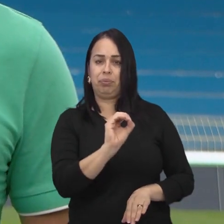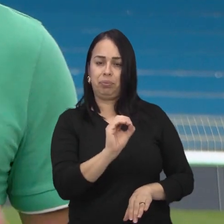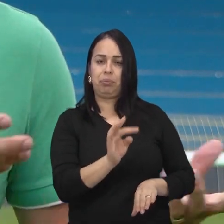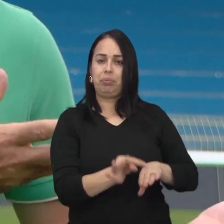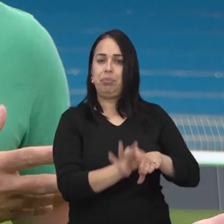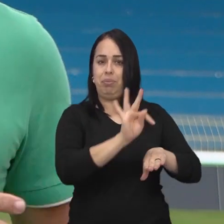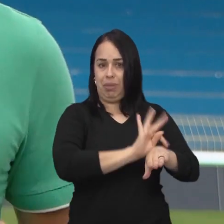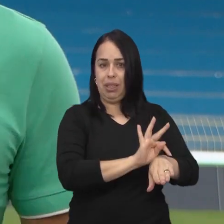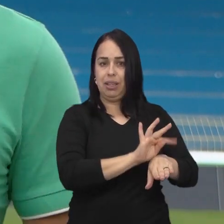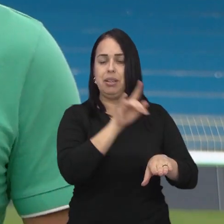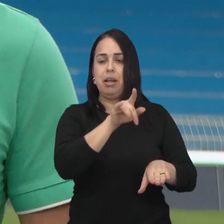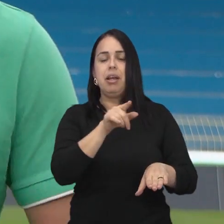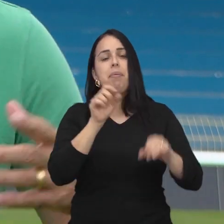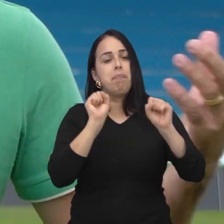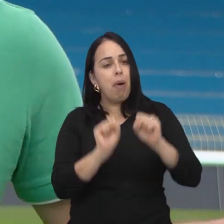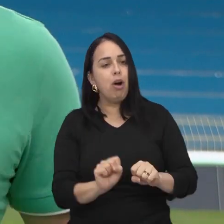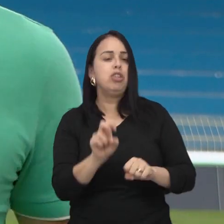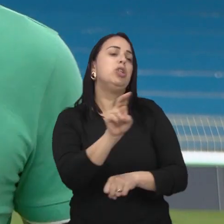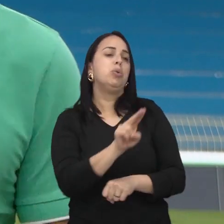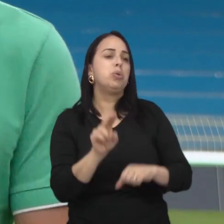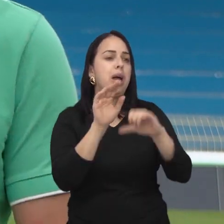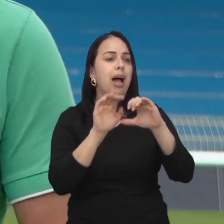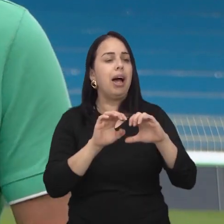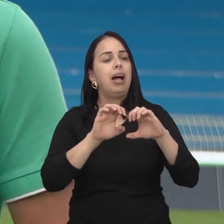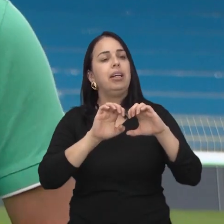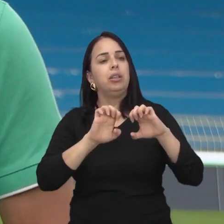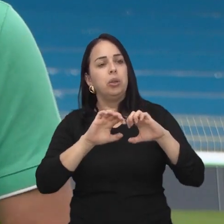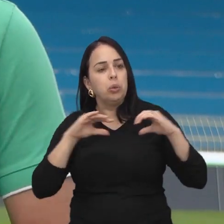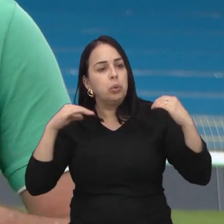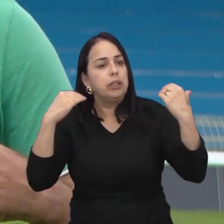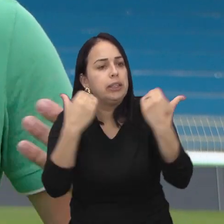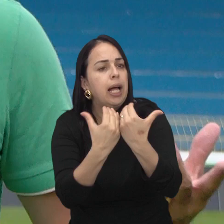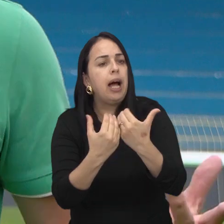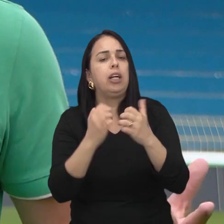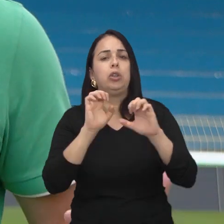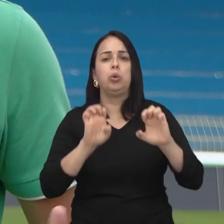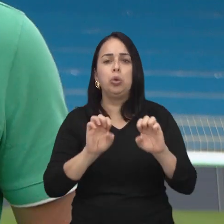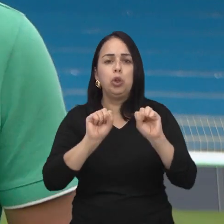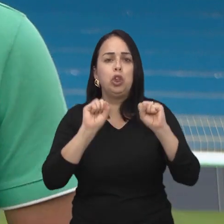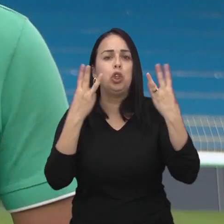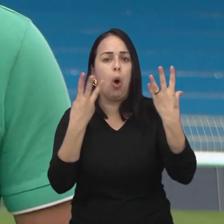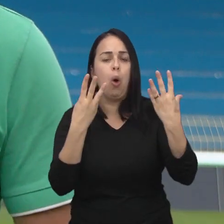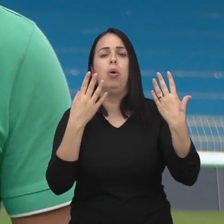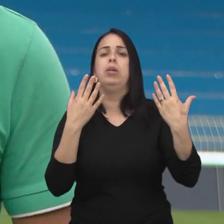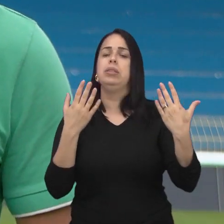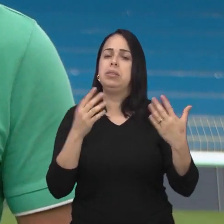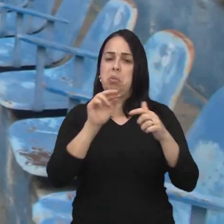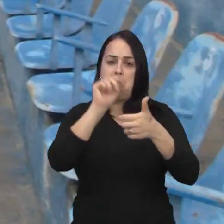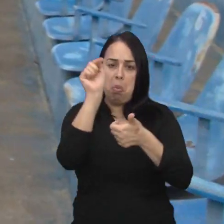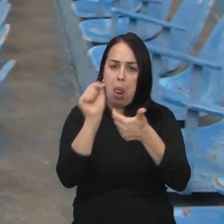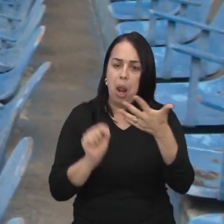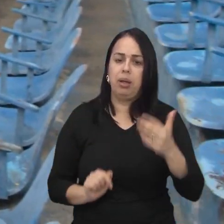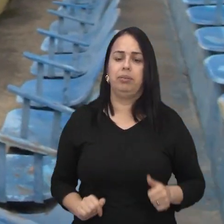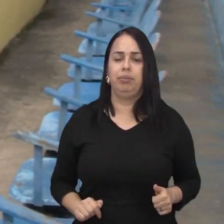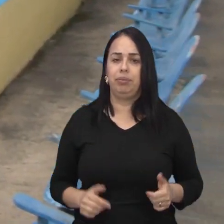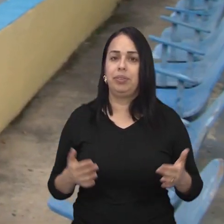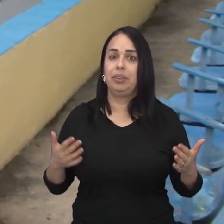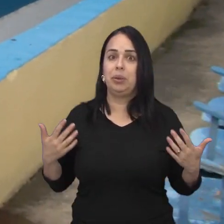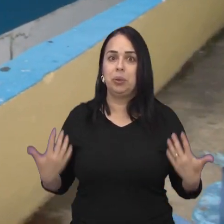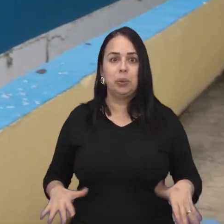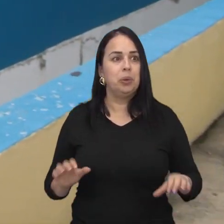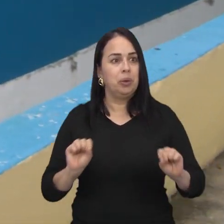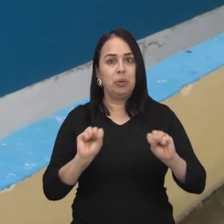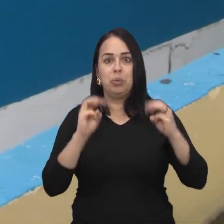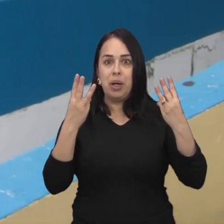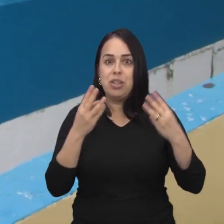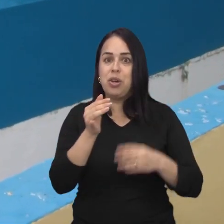o uso, né, do estádio, seja com futebol, seja em shows, em uma arena multiuso. E para que possa contar